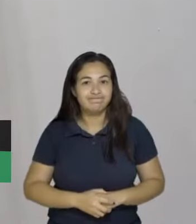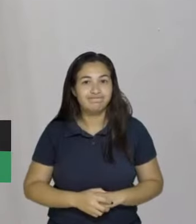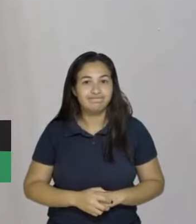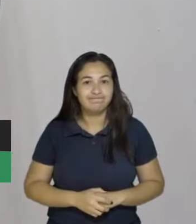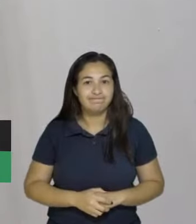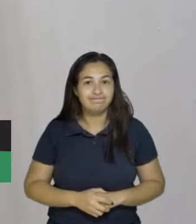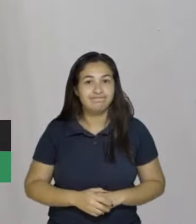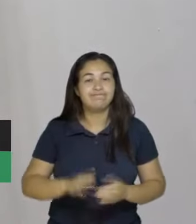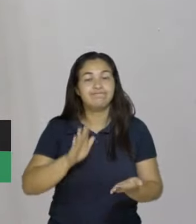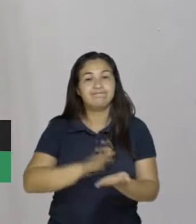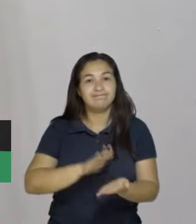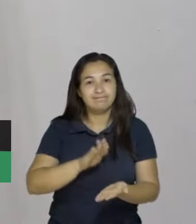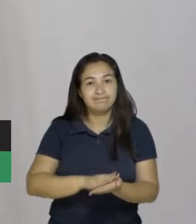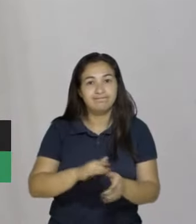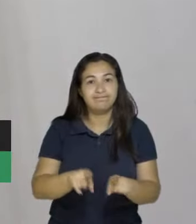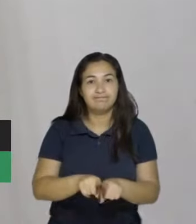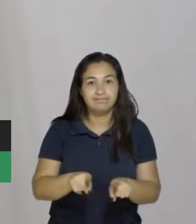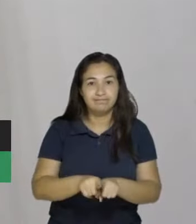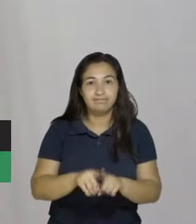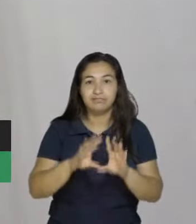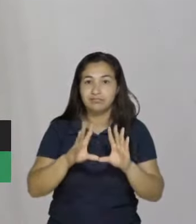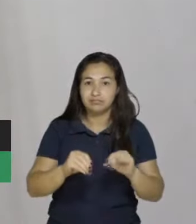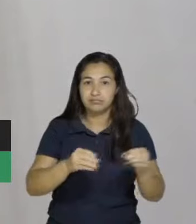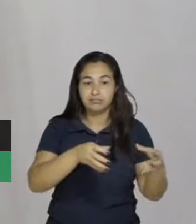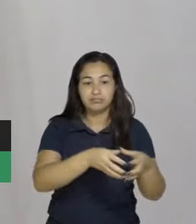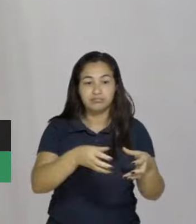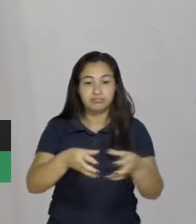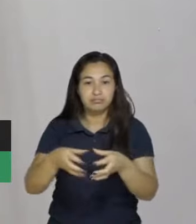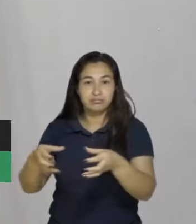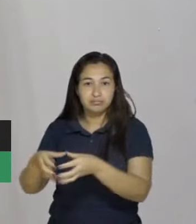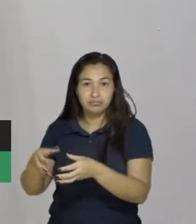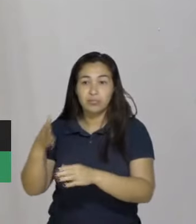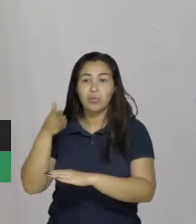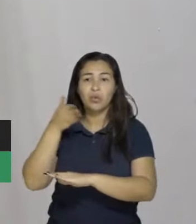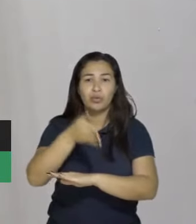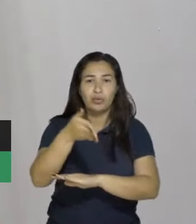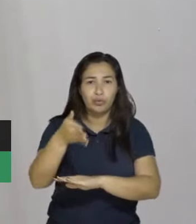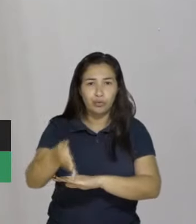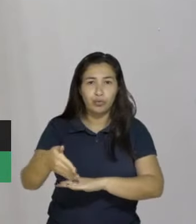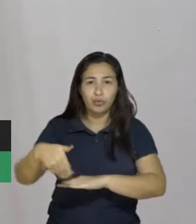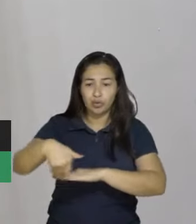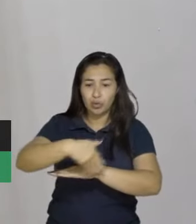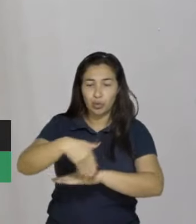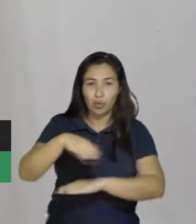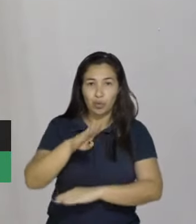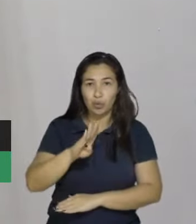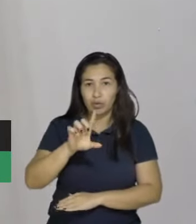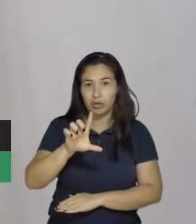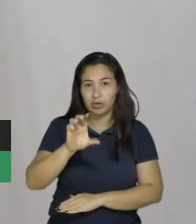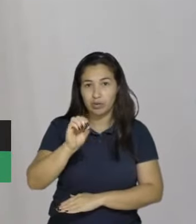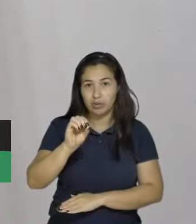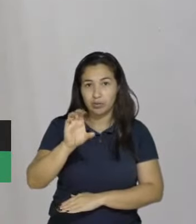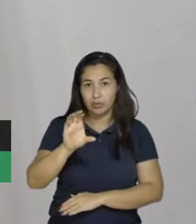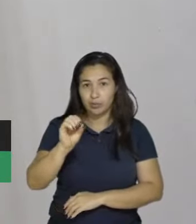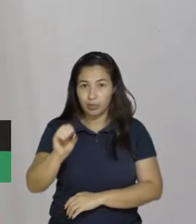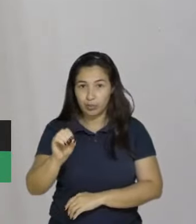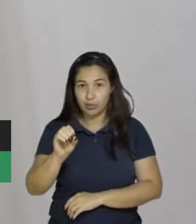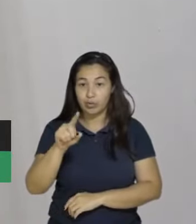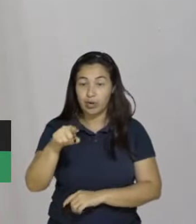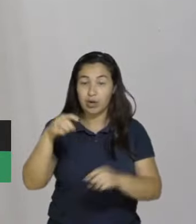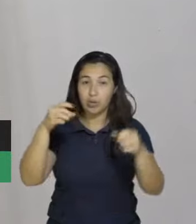Quero também parabenizar aos outros blocos que eu estive presente também lá no Carnaval de Santo Antônio de Lisboa, que é